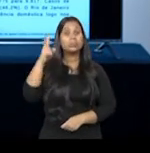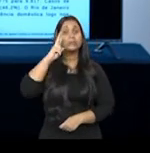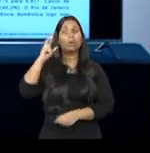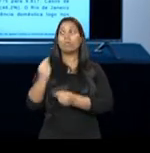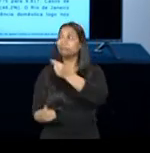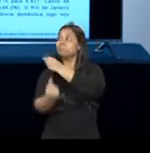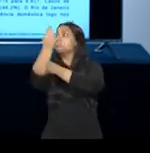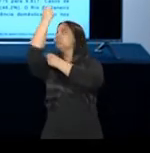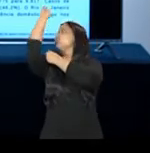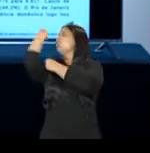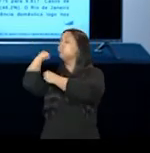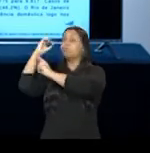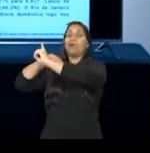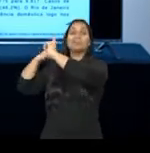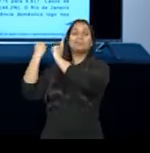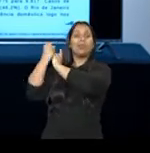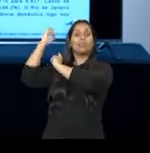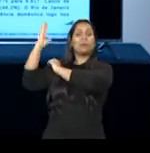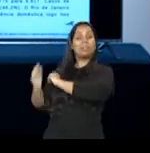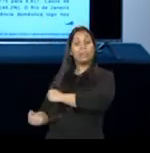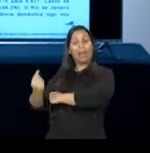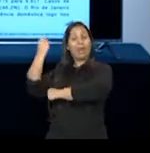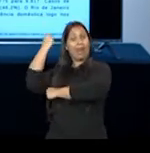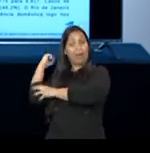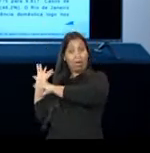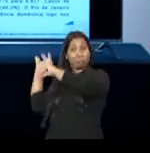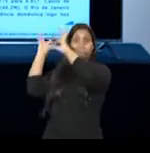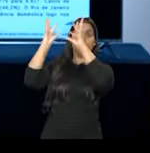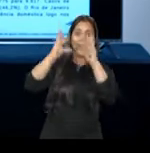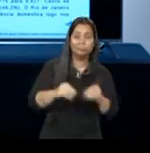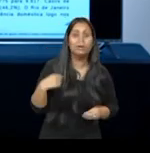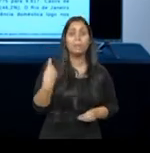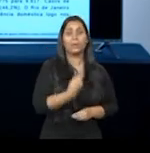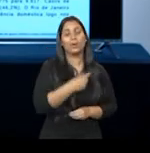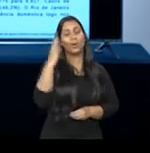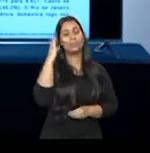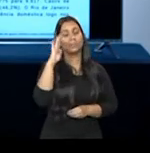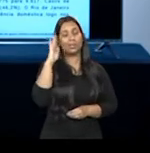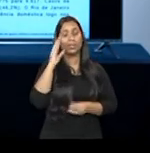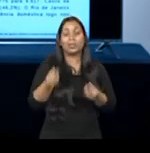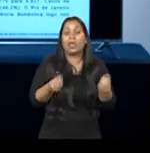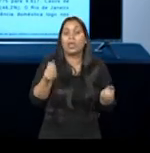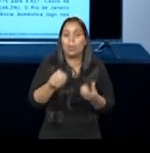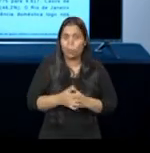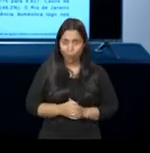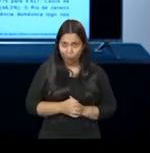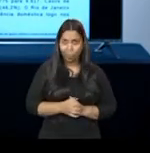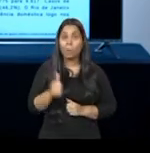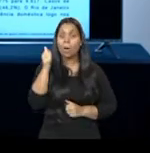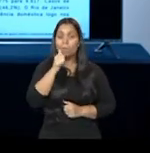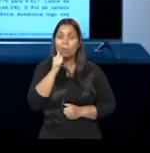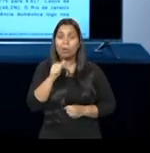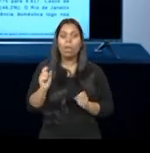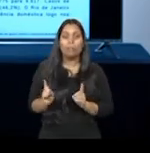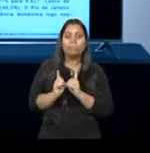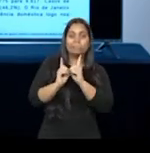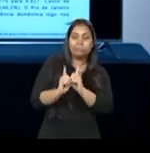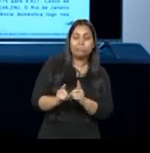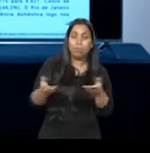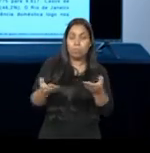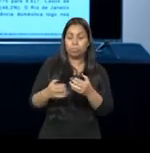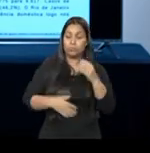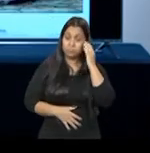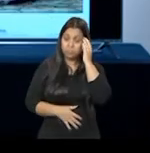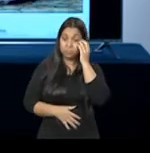a formação da sociedade brasileira, para entender um pouquinho melhor essa relação de dependência que muitas vezes acontece nos dias de